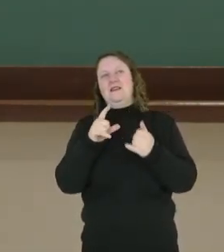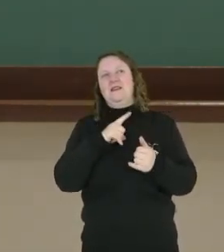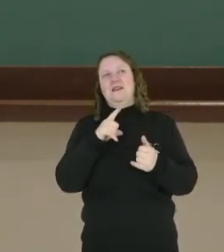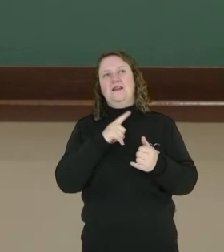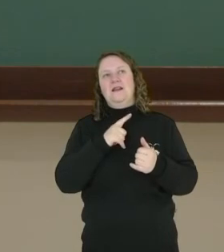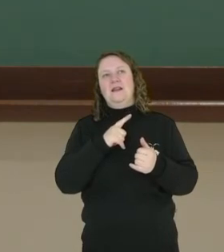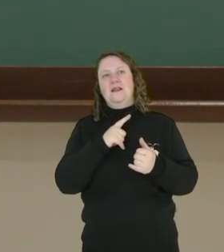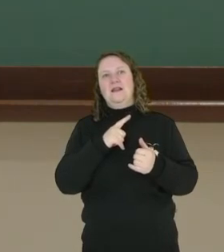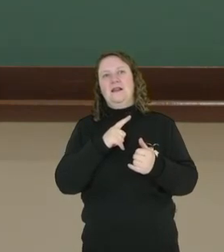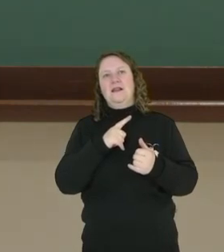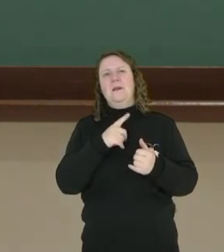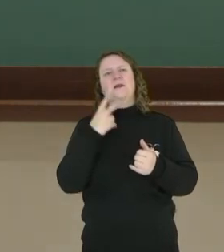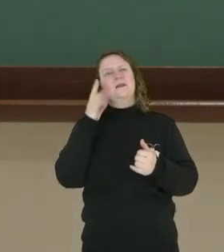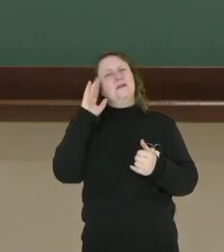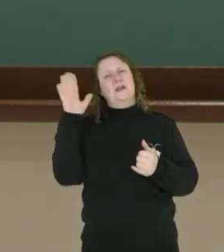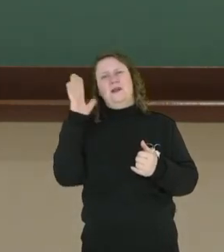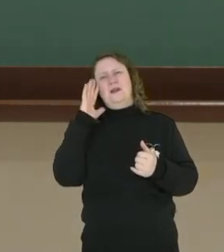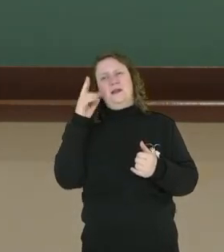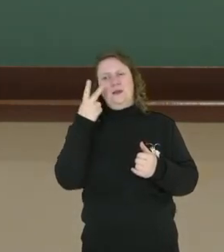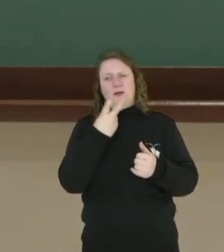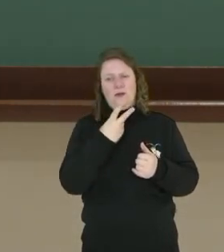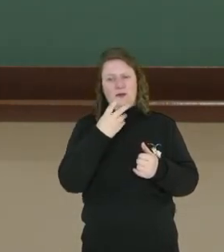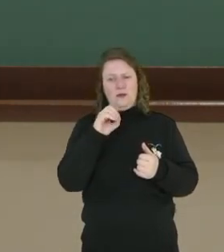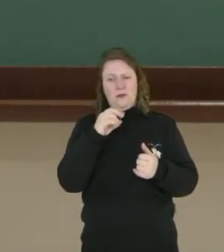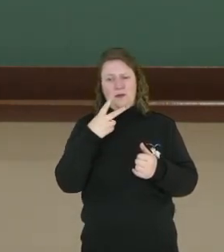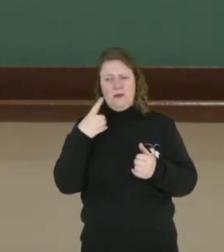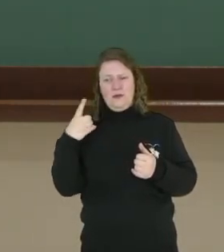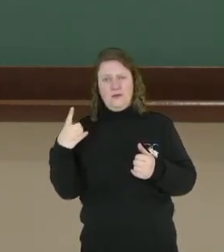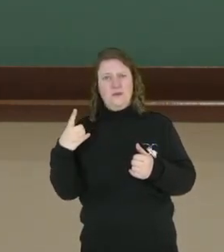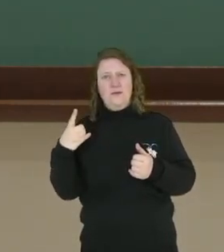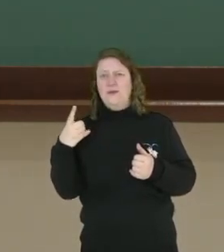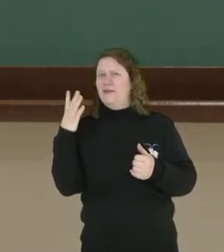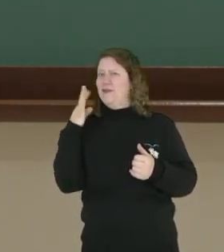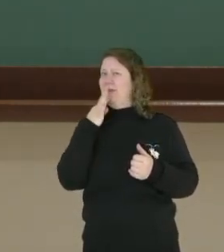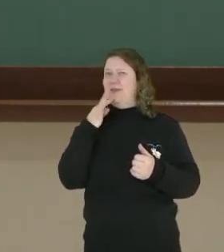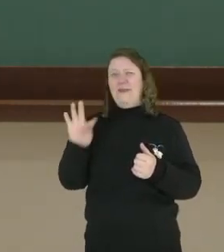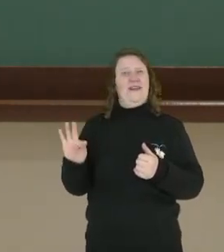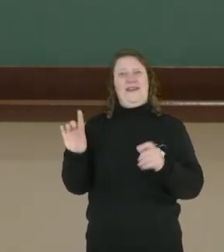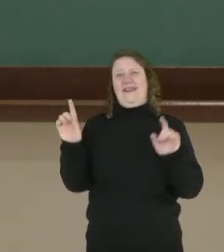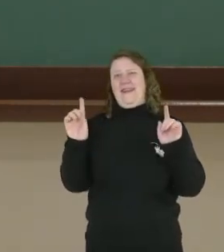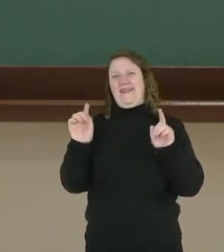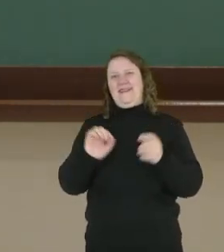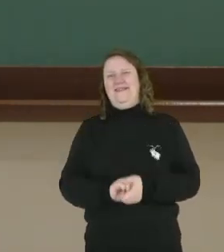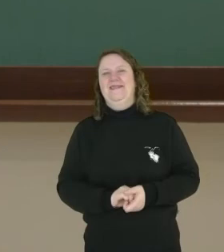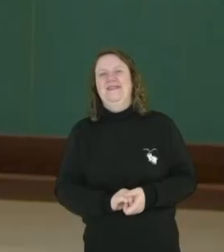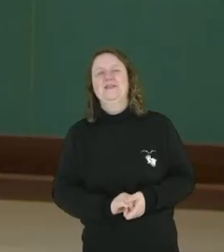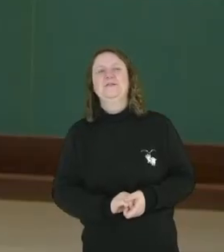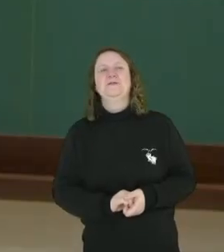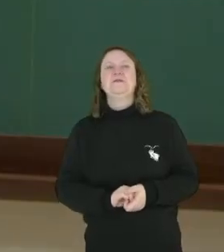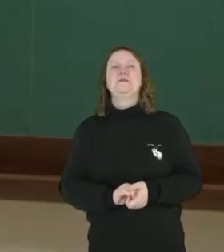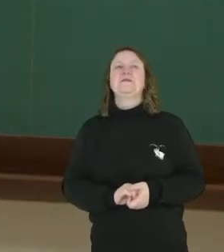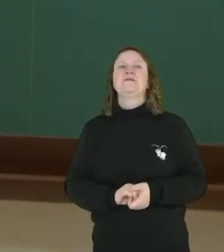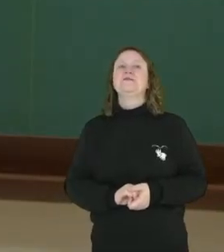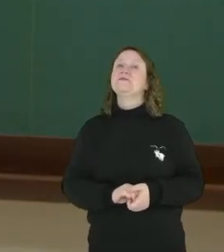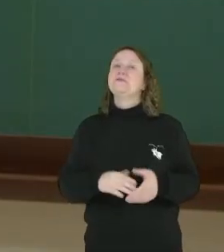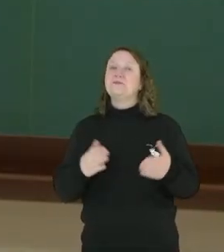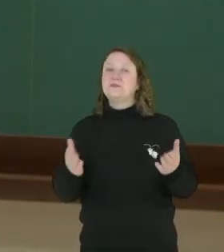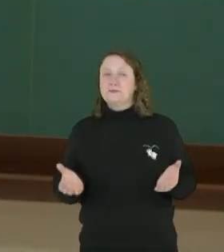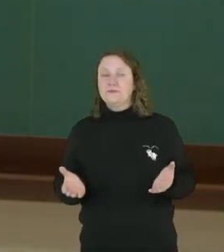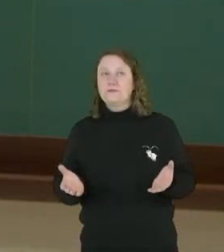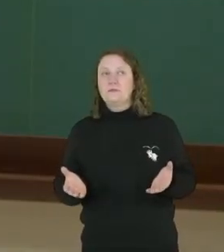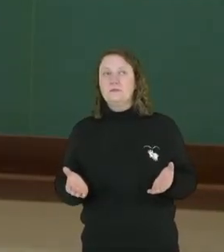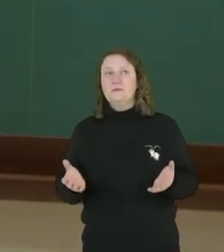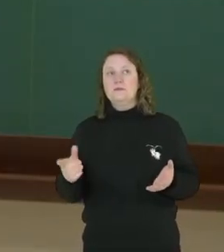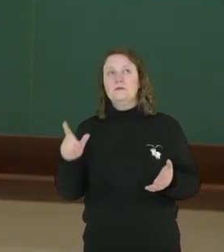década de 90, não, é 2000, né, cara? A galerinha já deve ter visto o finalzinho ali dos Teletubbies, né? Bem, então